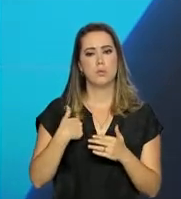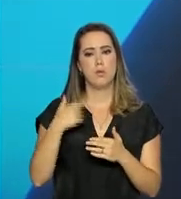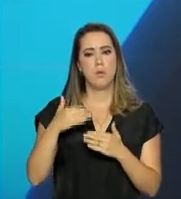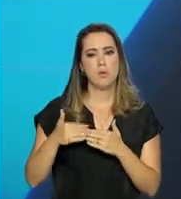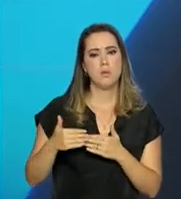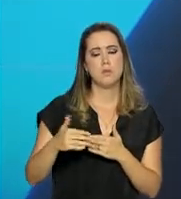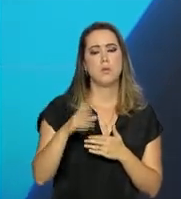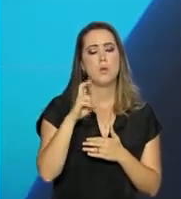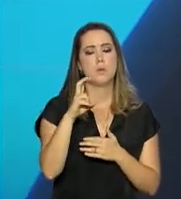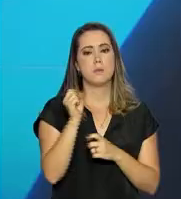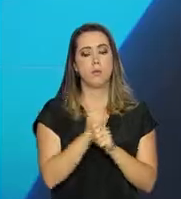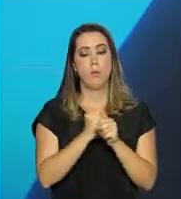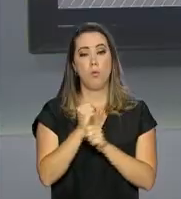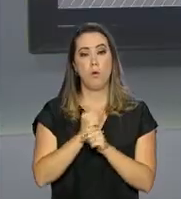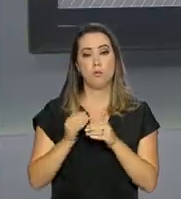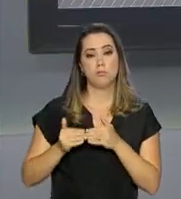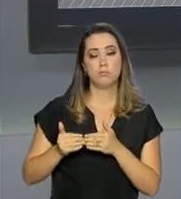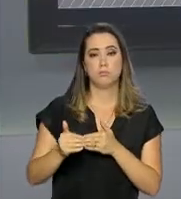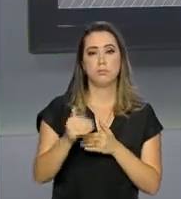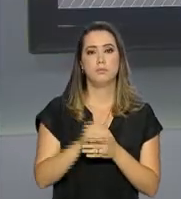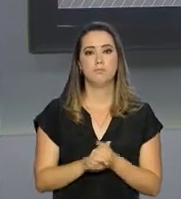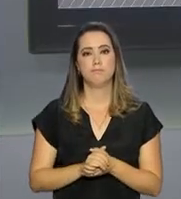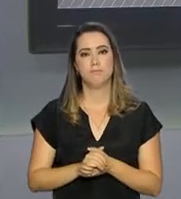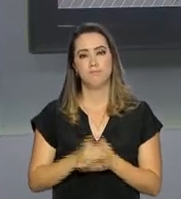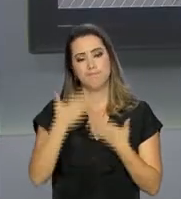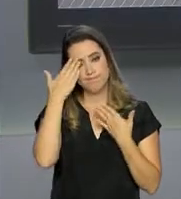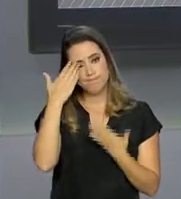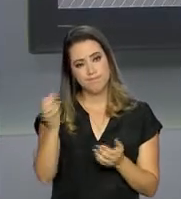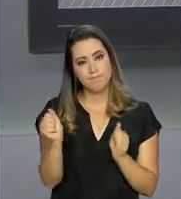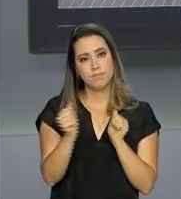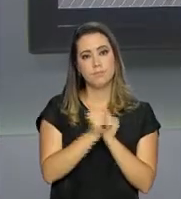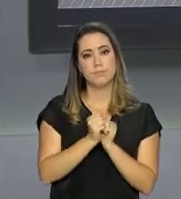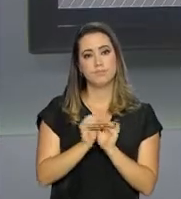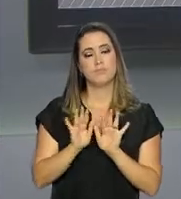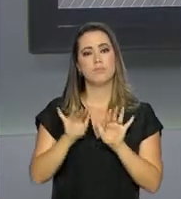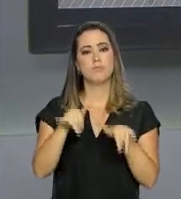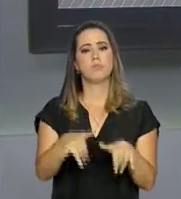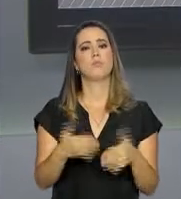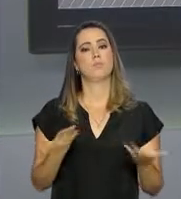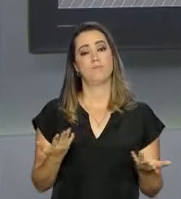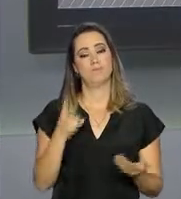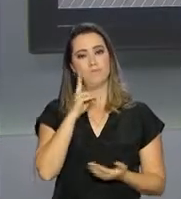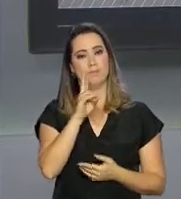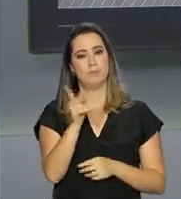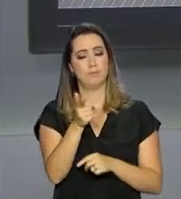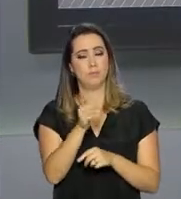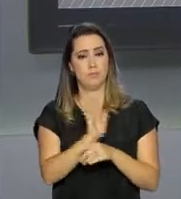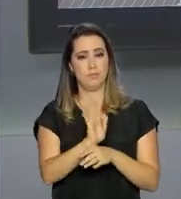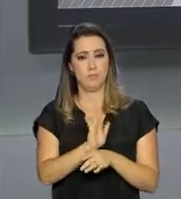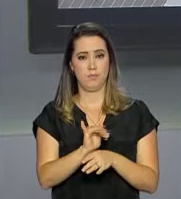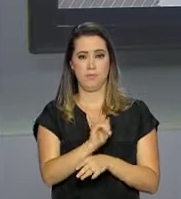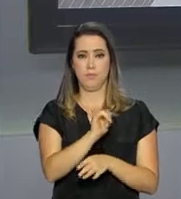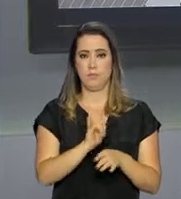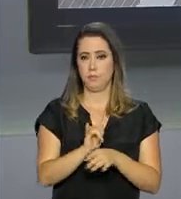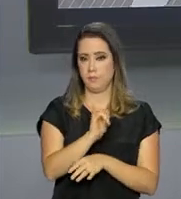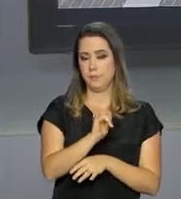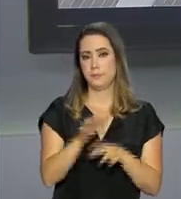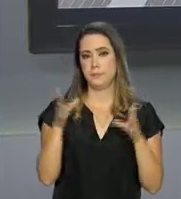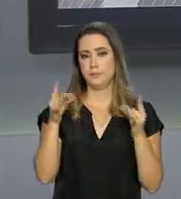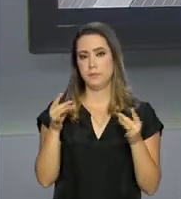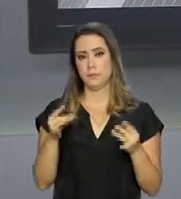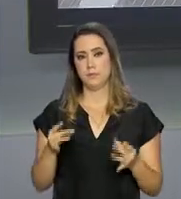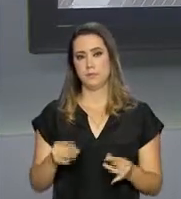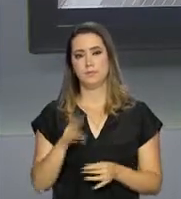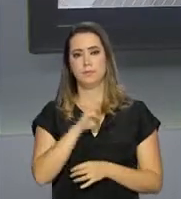prorrogado por mais cinco anos obrigado pela sua companhia a gente fica por aqui reveja as nossas reportagens no youtube